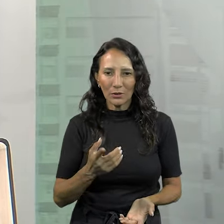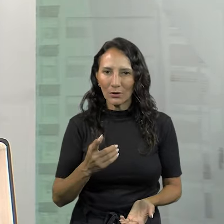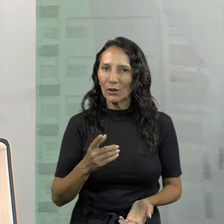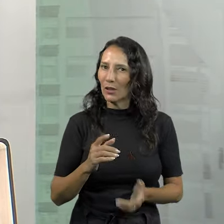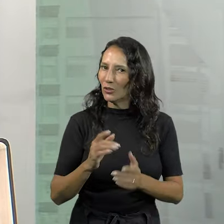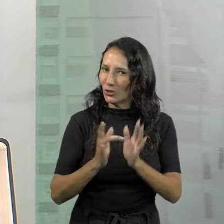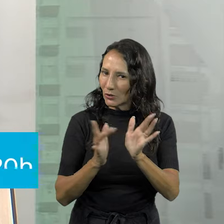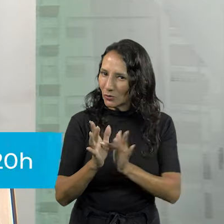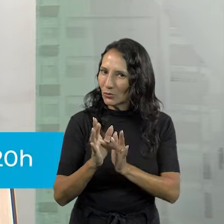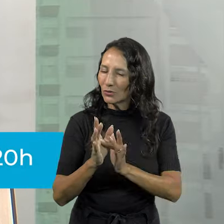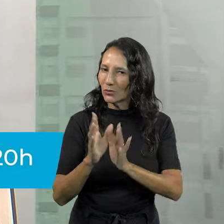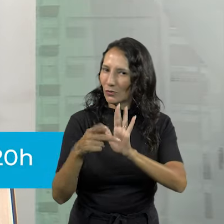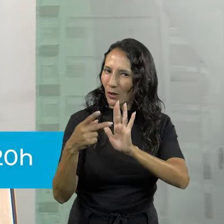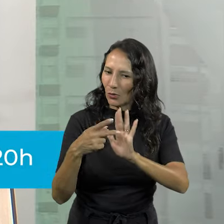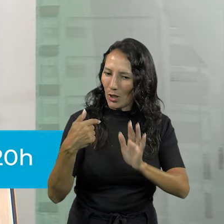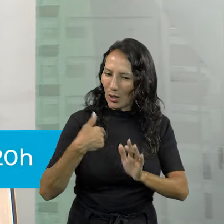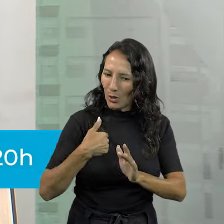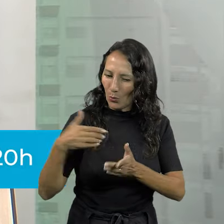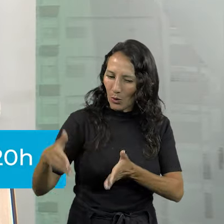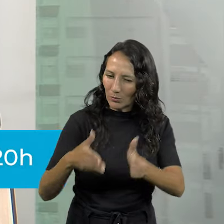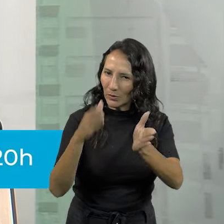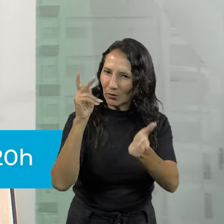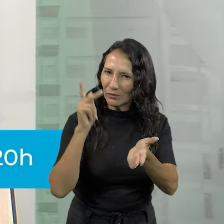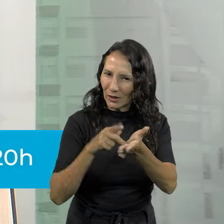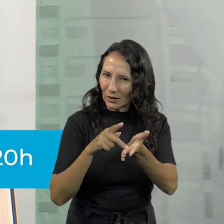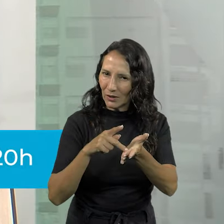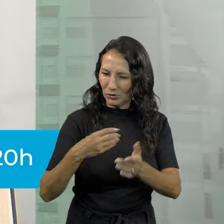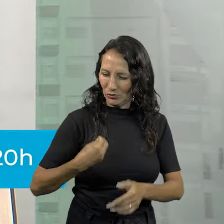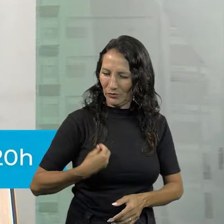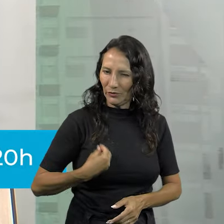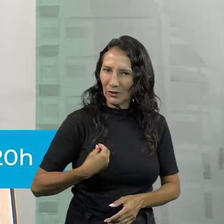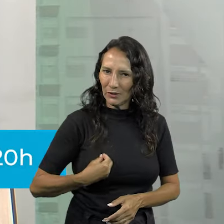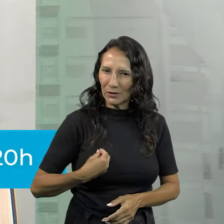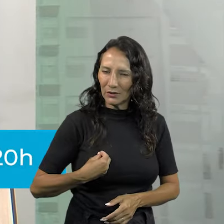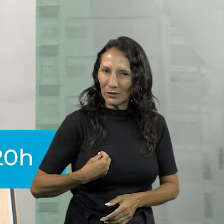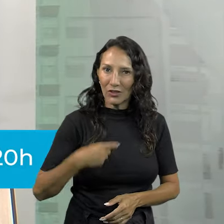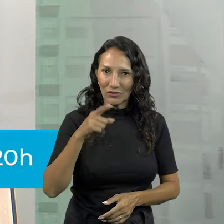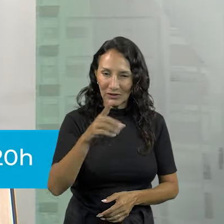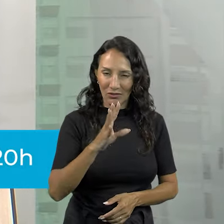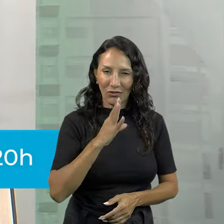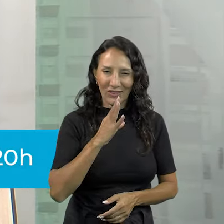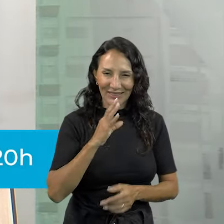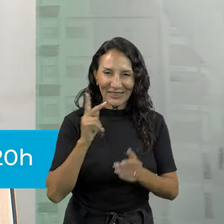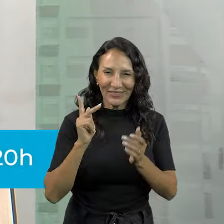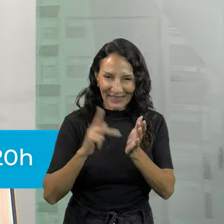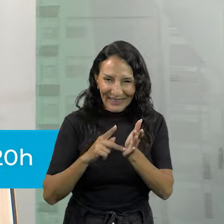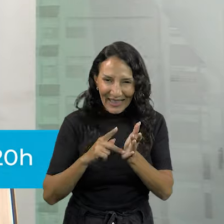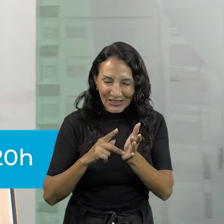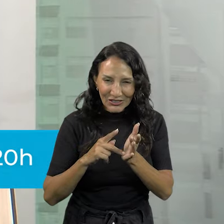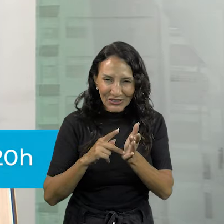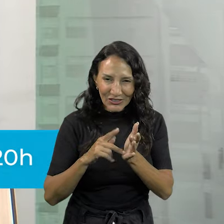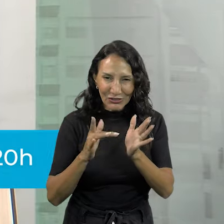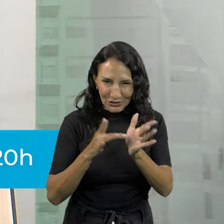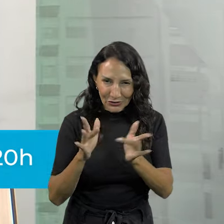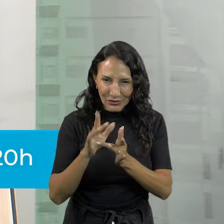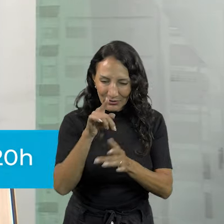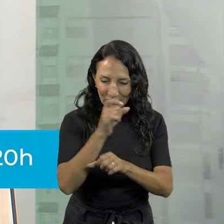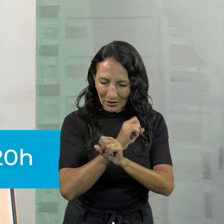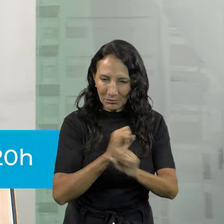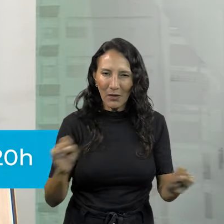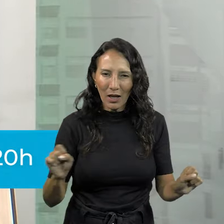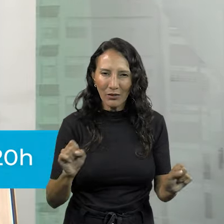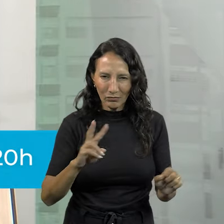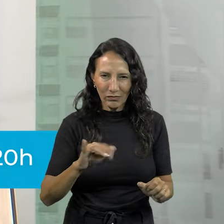Jesus, eu sou o caminho à verdade e à vida. Conhecereis a verdade e a verdade nos libertará.